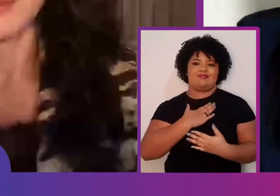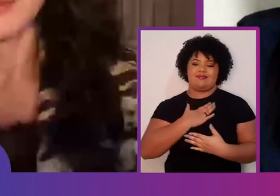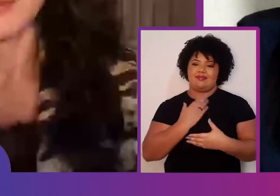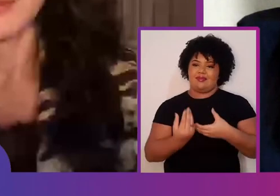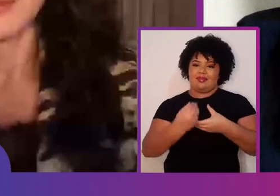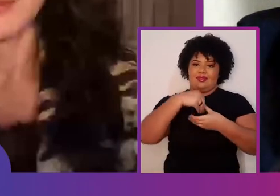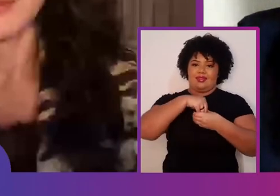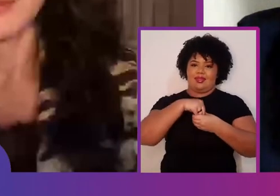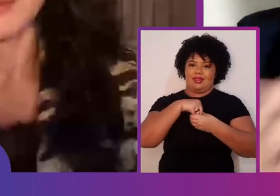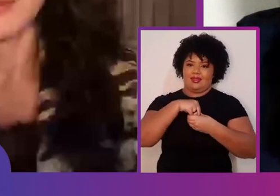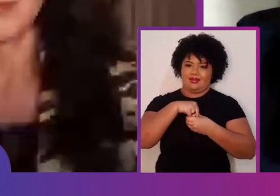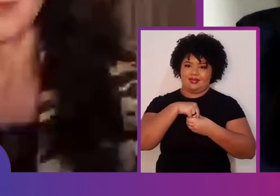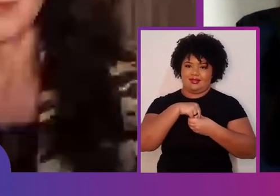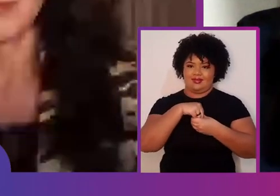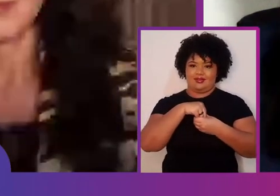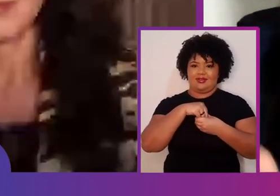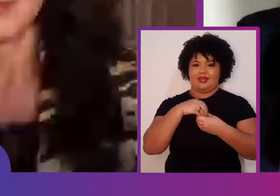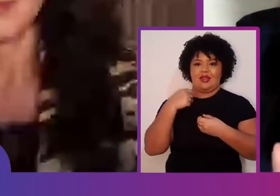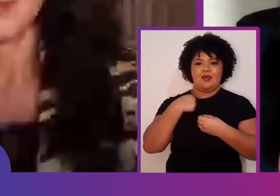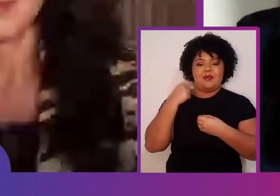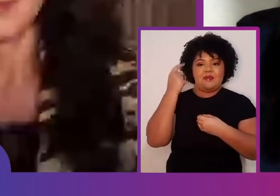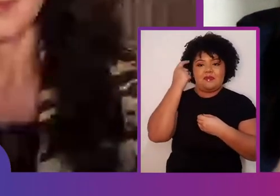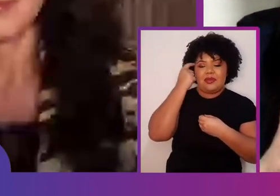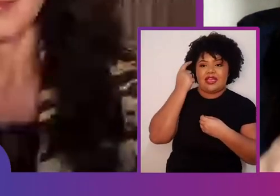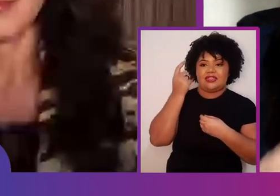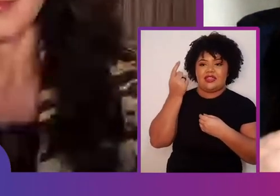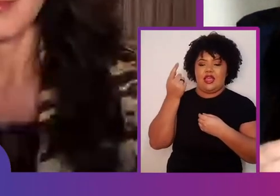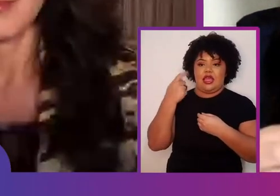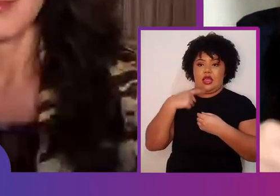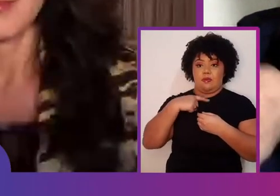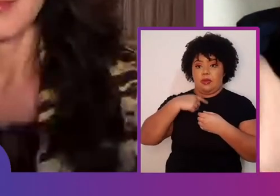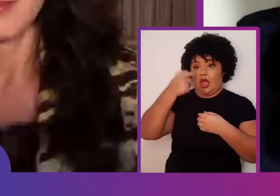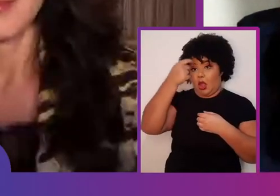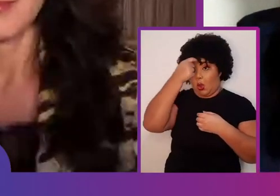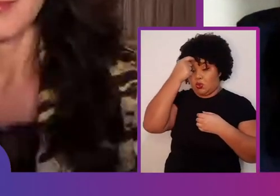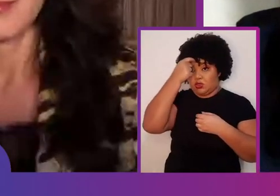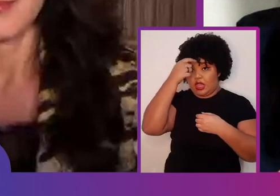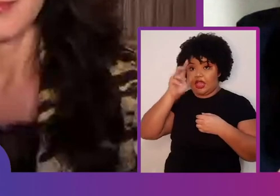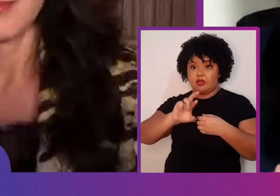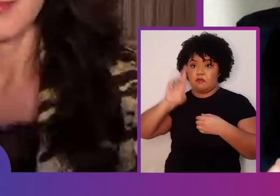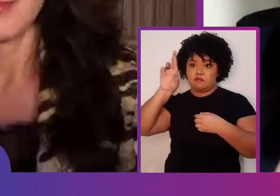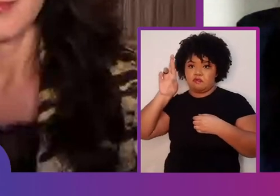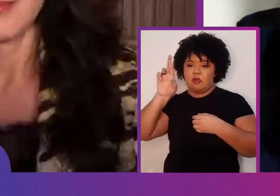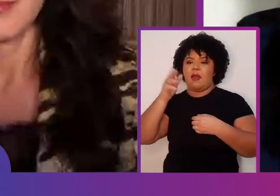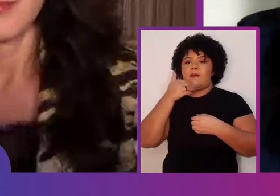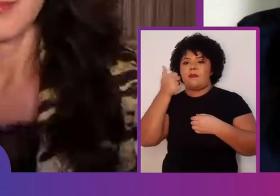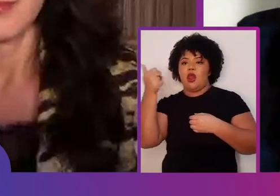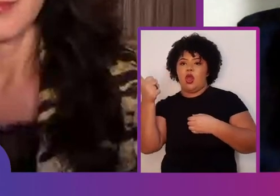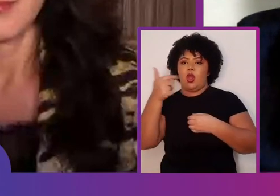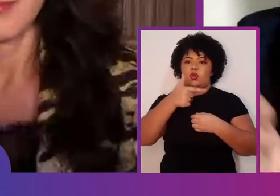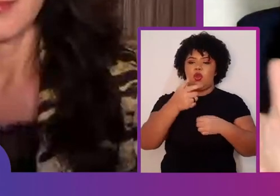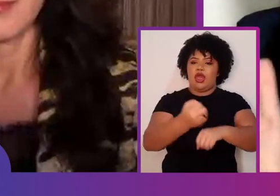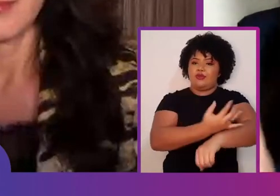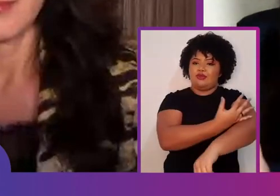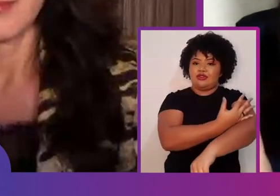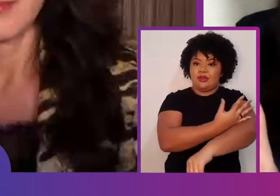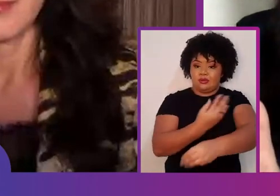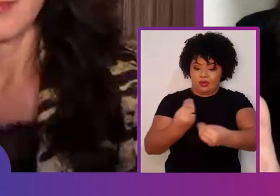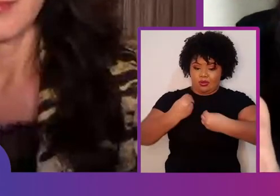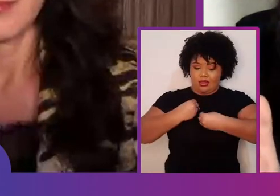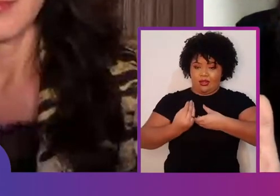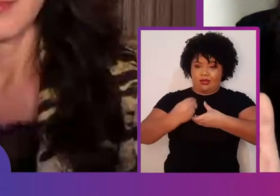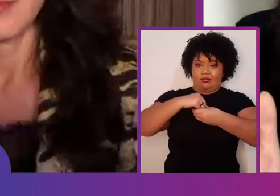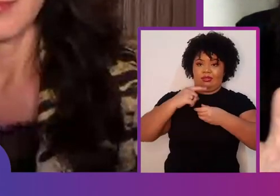a emoção. Obviamente que isso vai gerar um conflito interno. Isso vai gerar um conflito no seu próprio processamento. Então, não é que você não